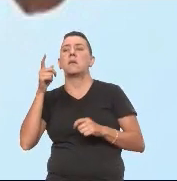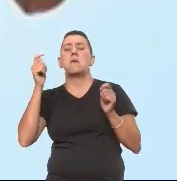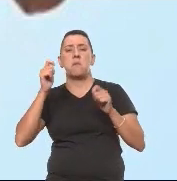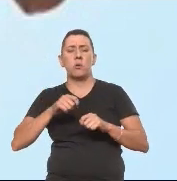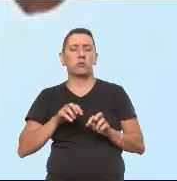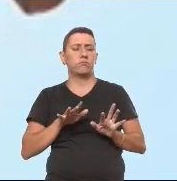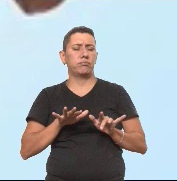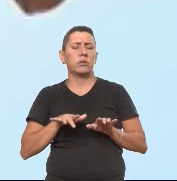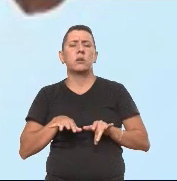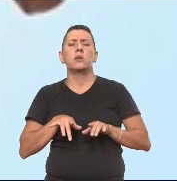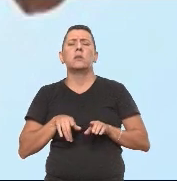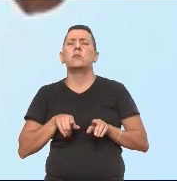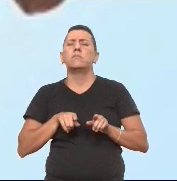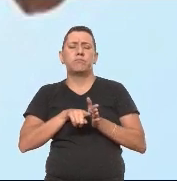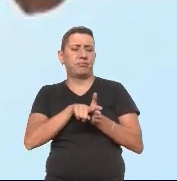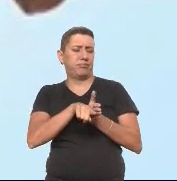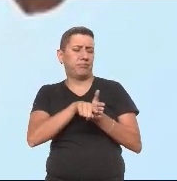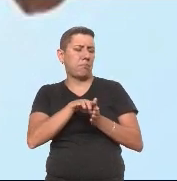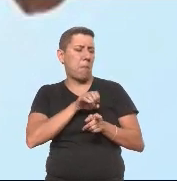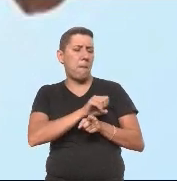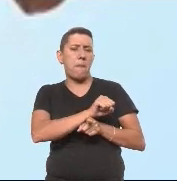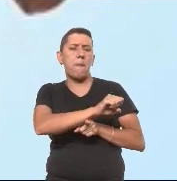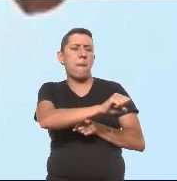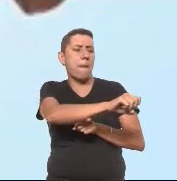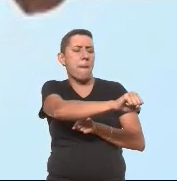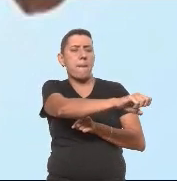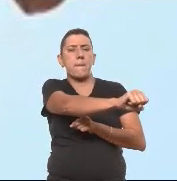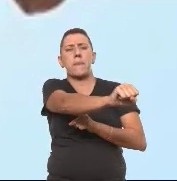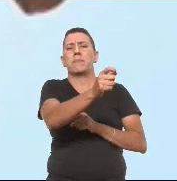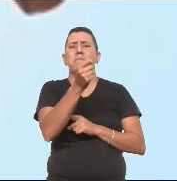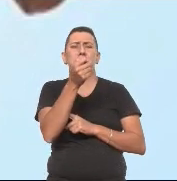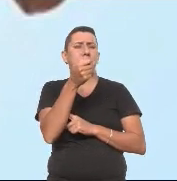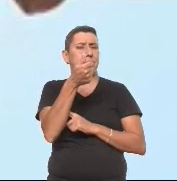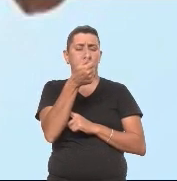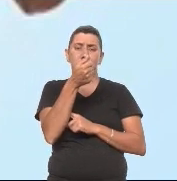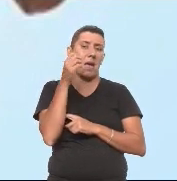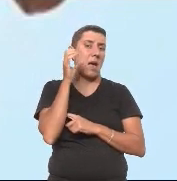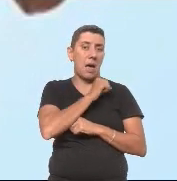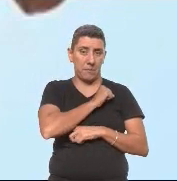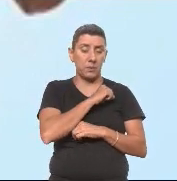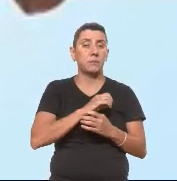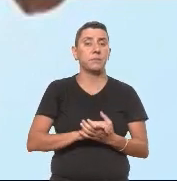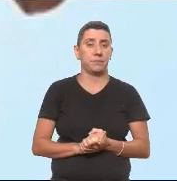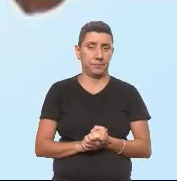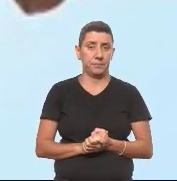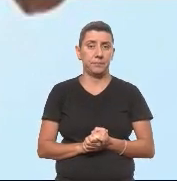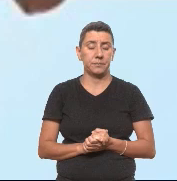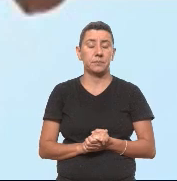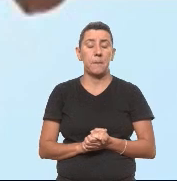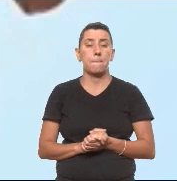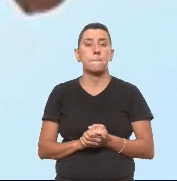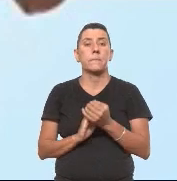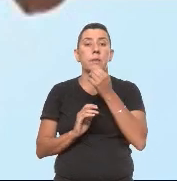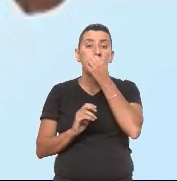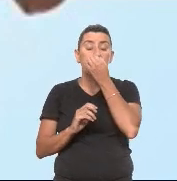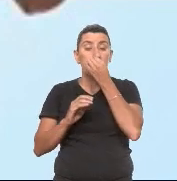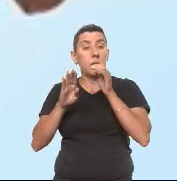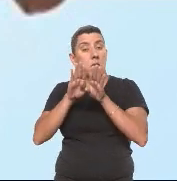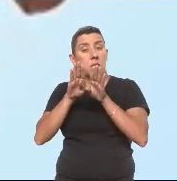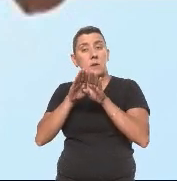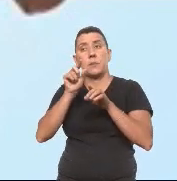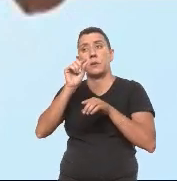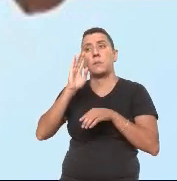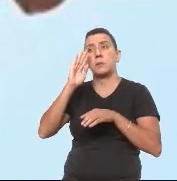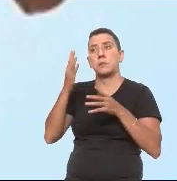via em qual local ele passou é eu consigo ter essa visibilidade e também é inclusão né Isso